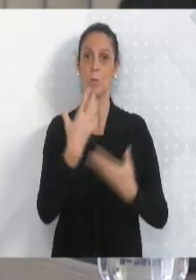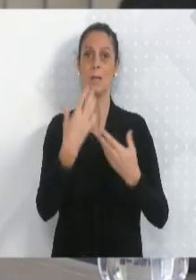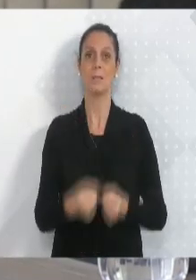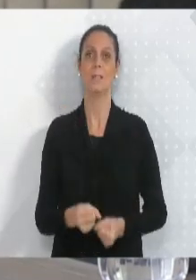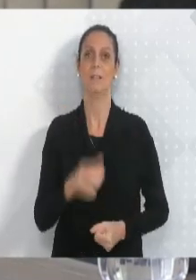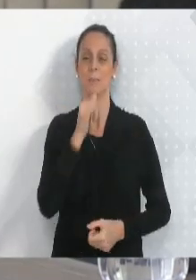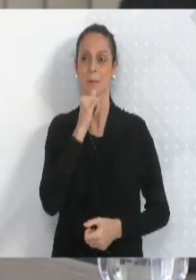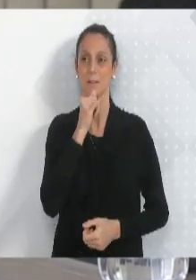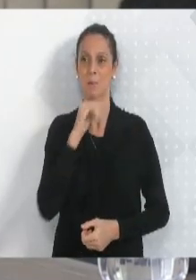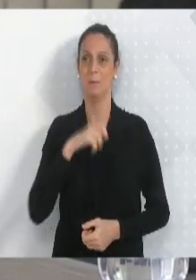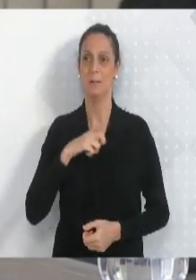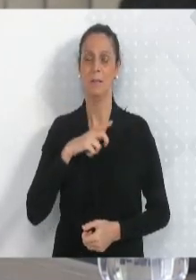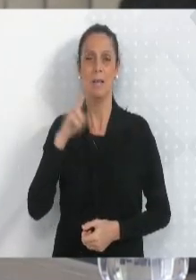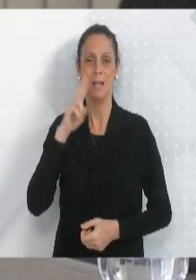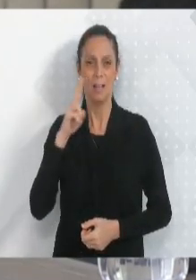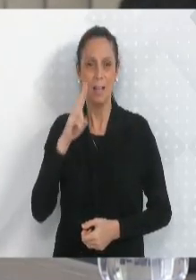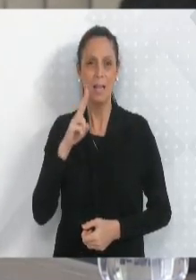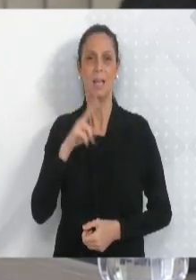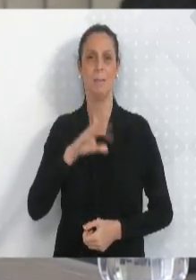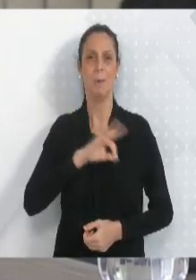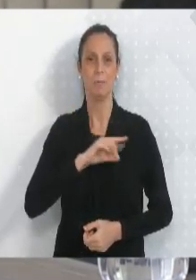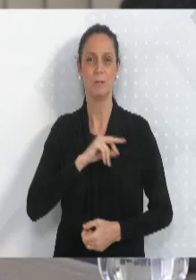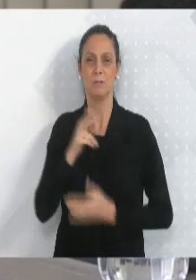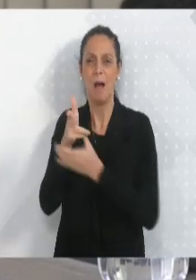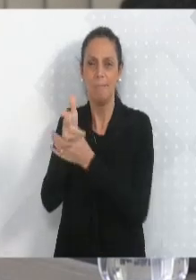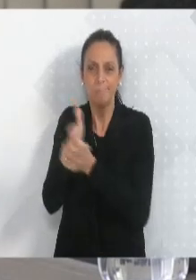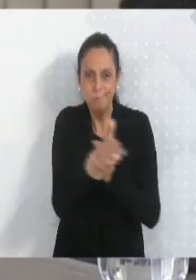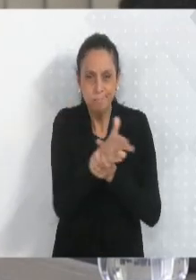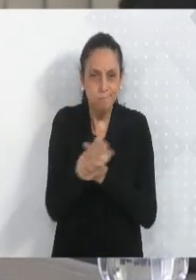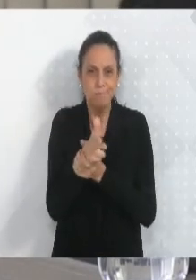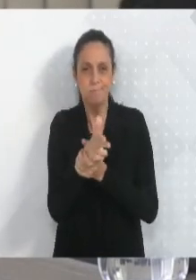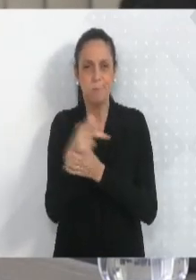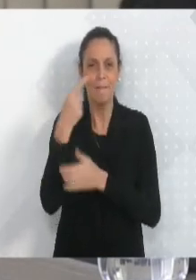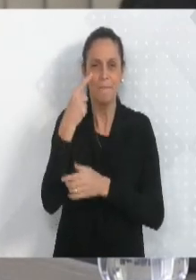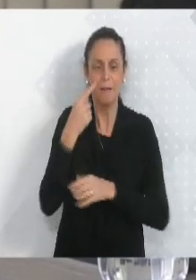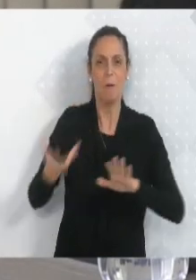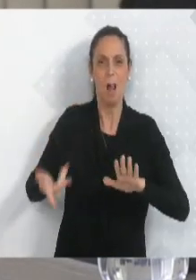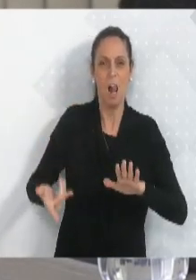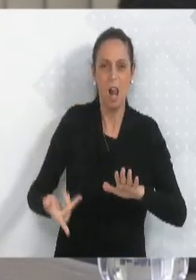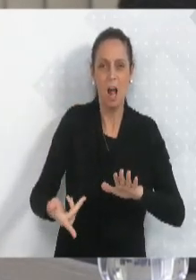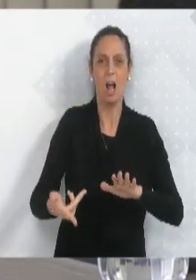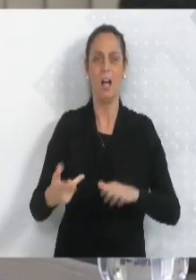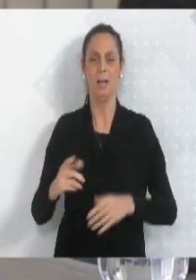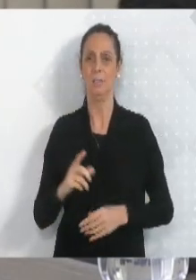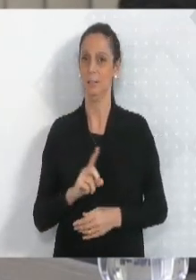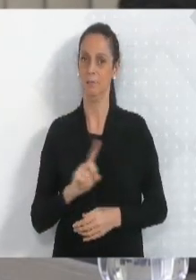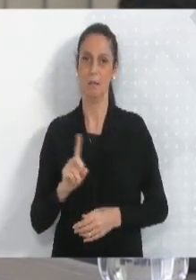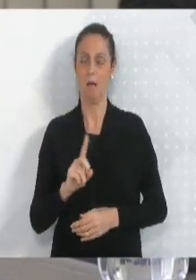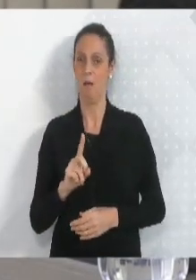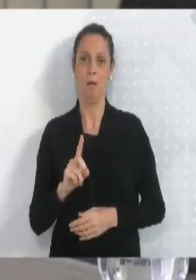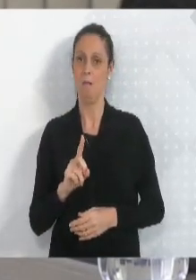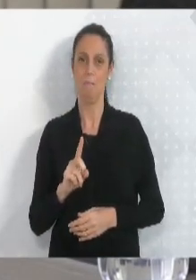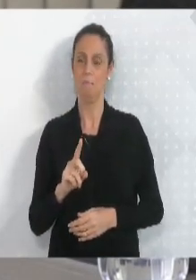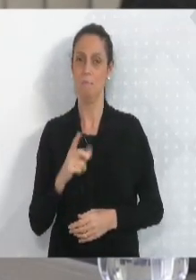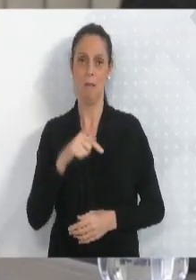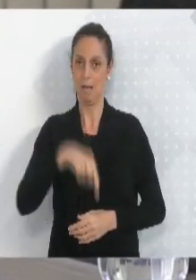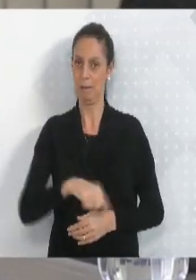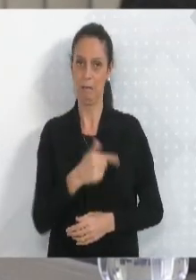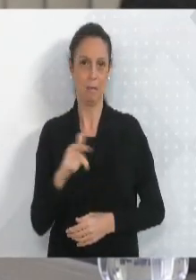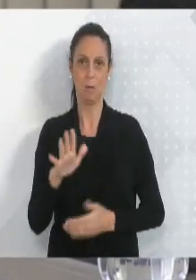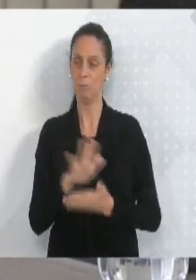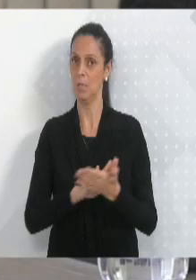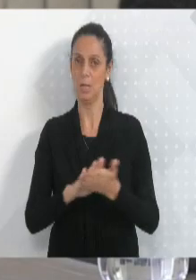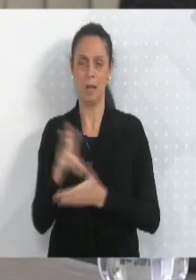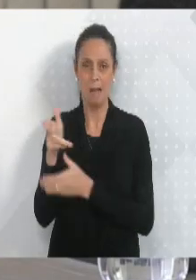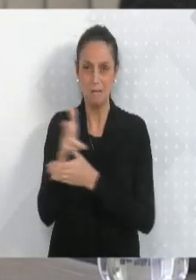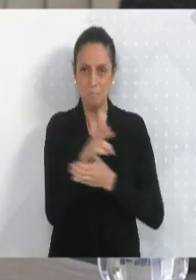portátil que fica em algumas esquinas, ou ficava, né? O governo realmente acatou e não existe mais o popular secador de